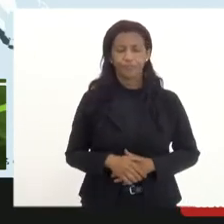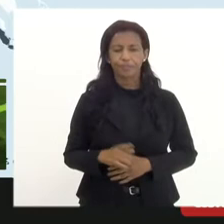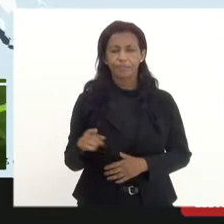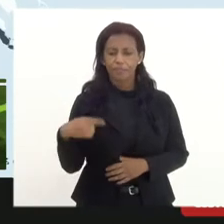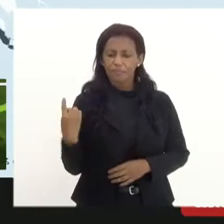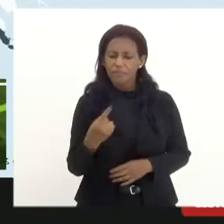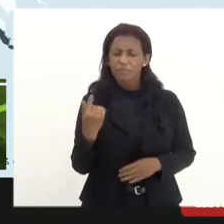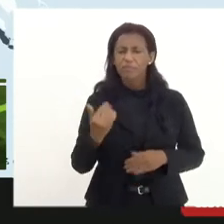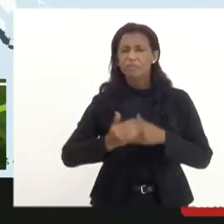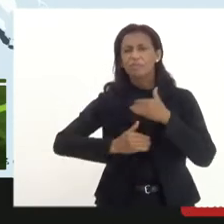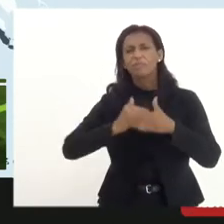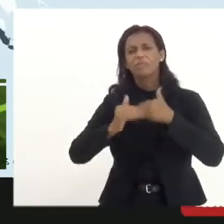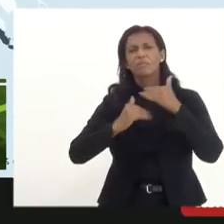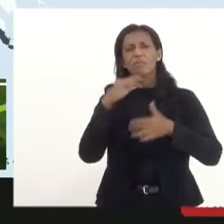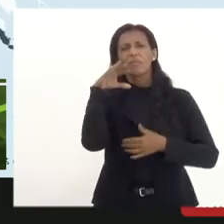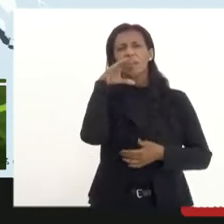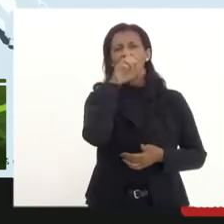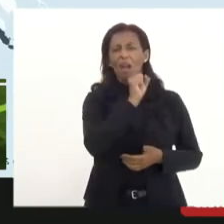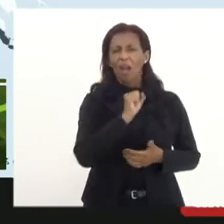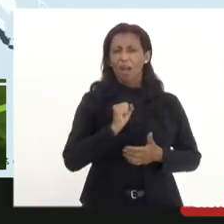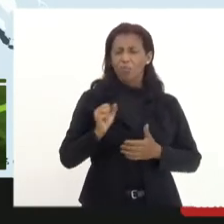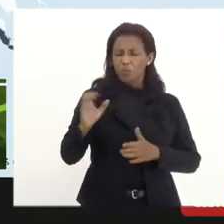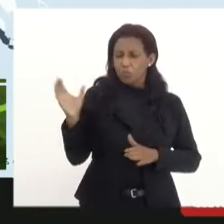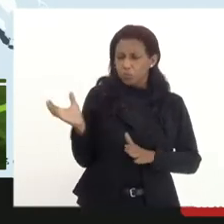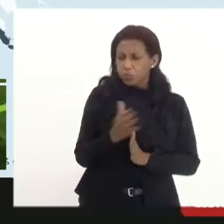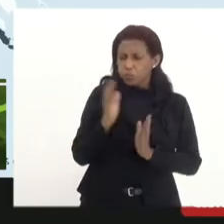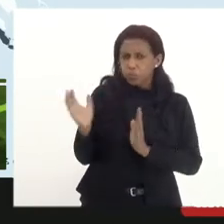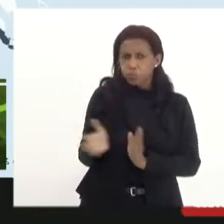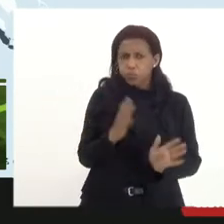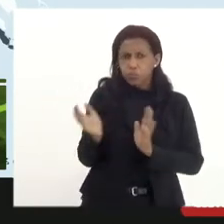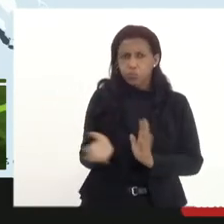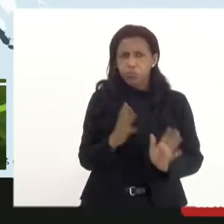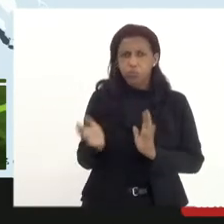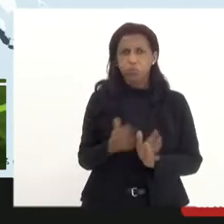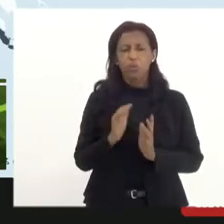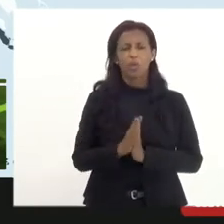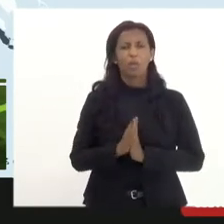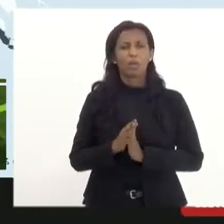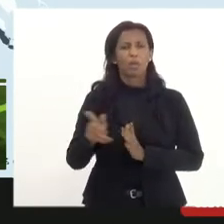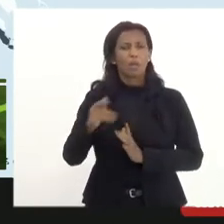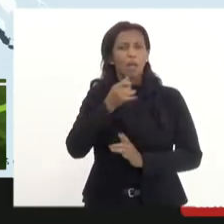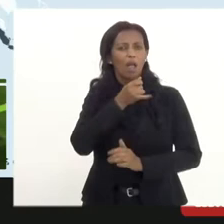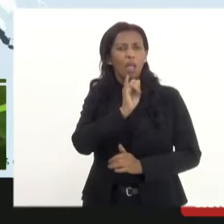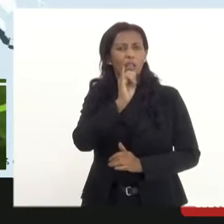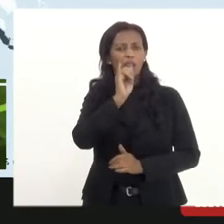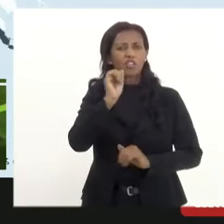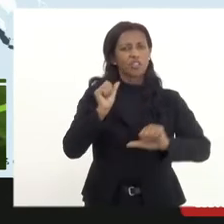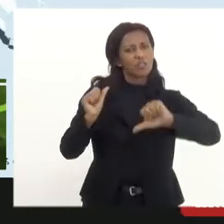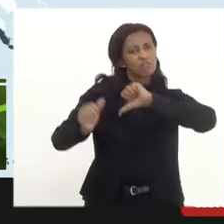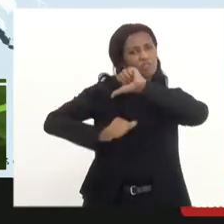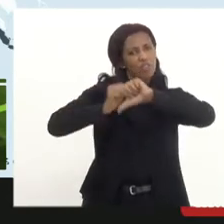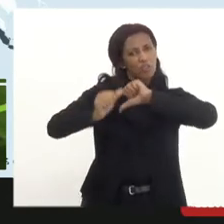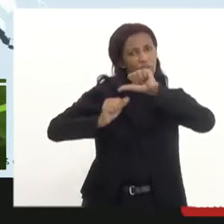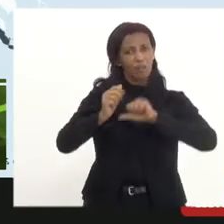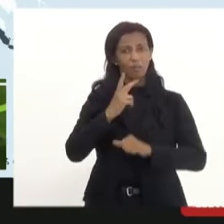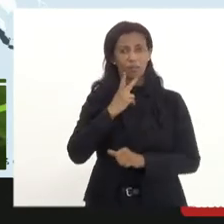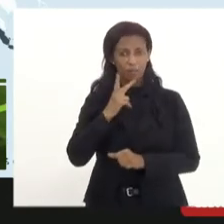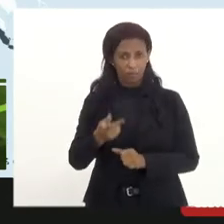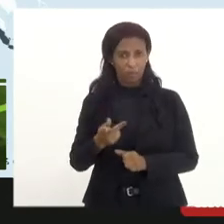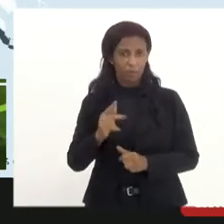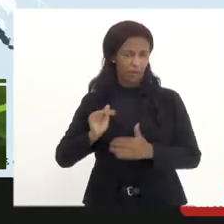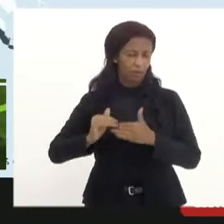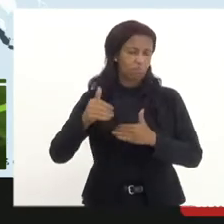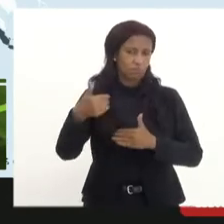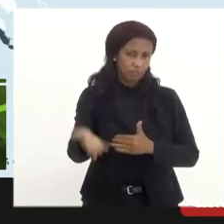crescendo rapidamente, de forma muito intensa, na parte de energia renovável, que eu vou falar um pouquinho mais daqui